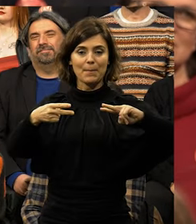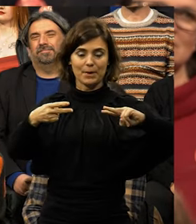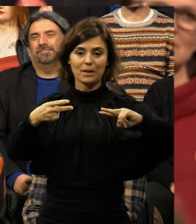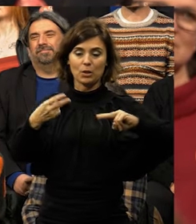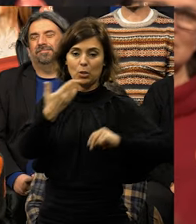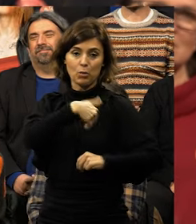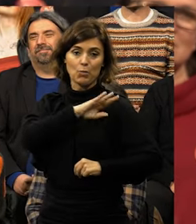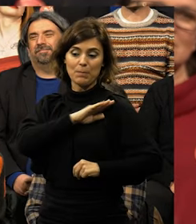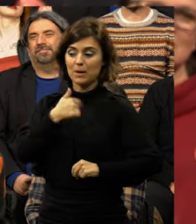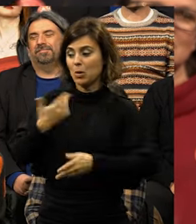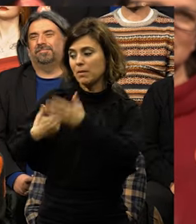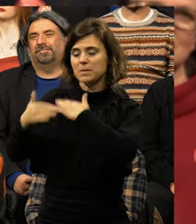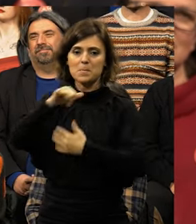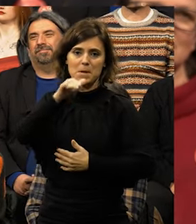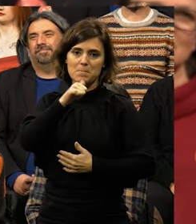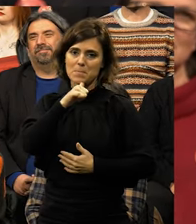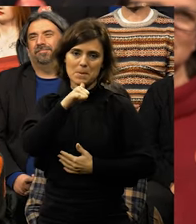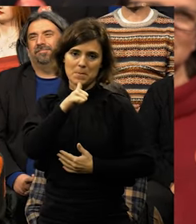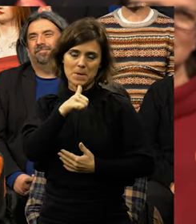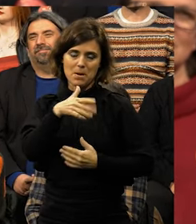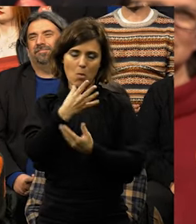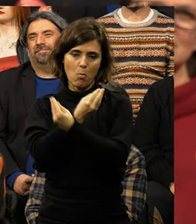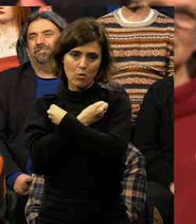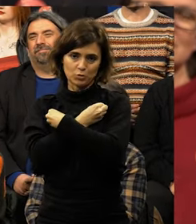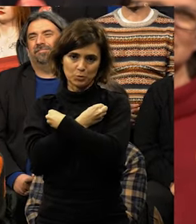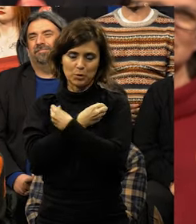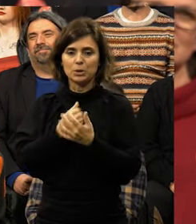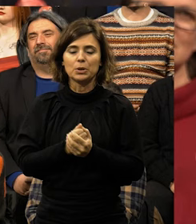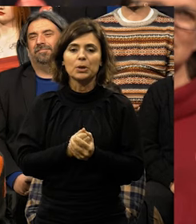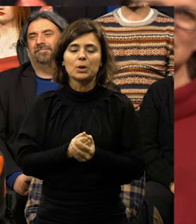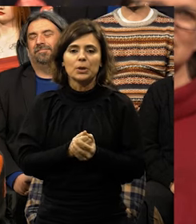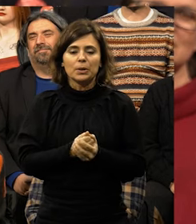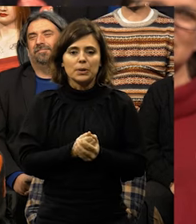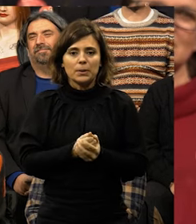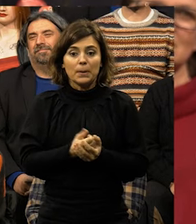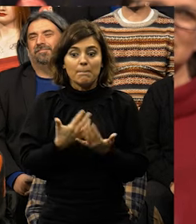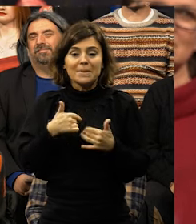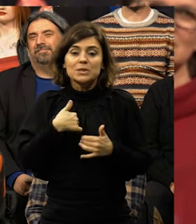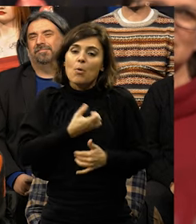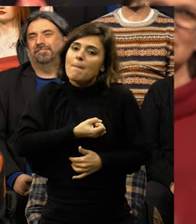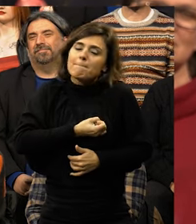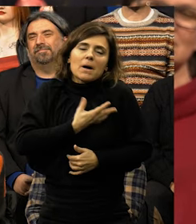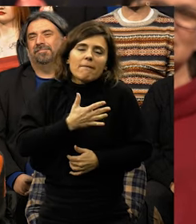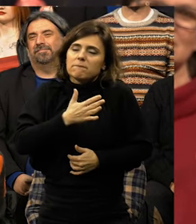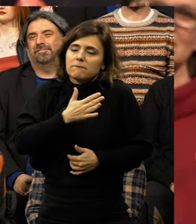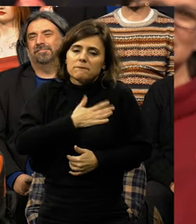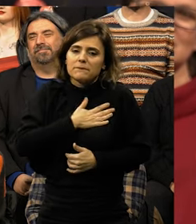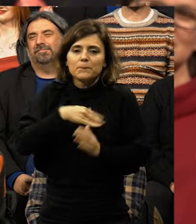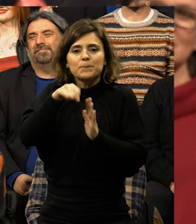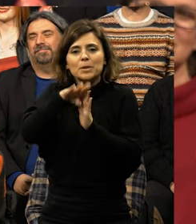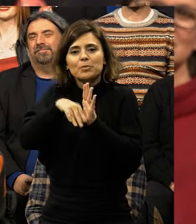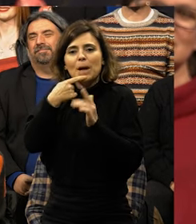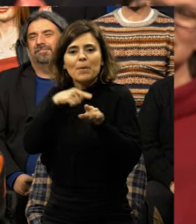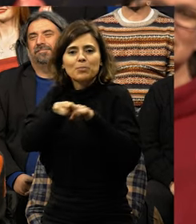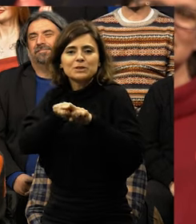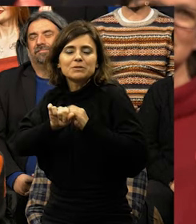esquerda não era mas estava de tal forma inspirada e apaixonada pelo programa político do alandes